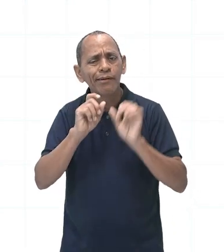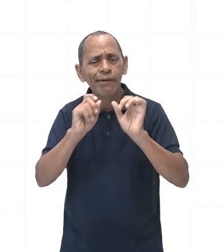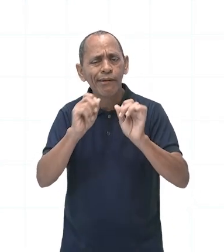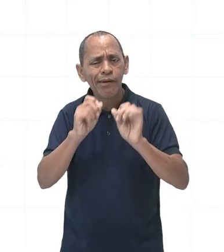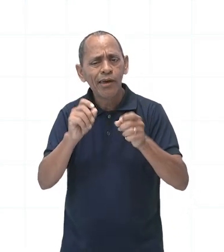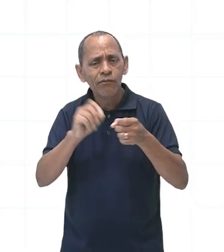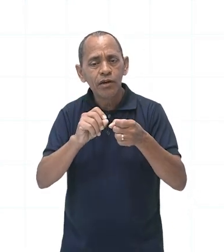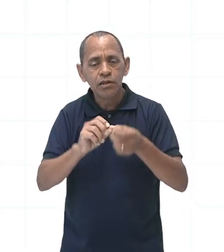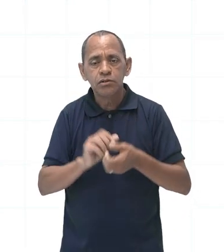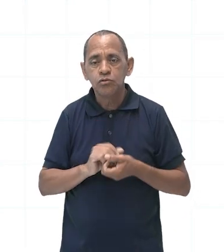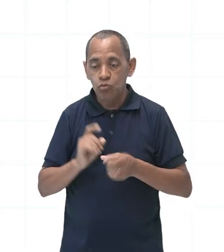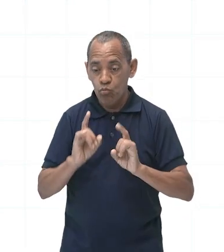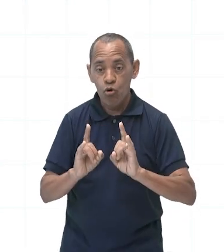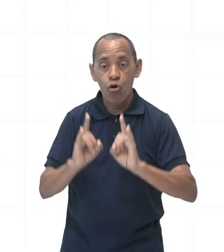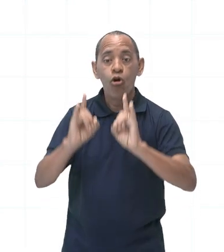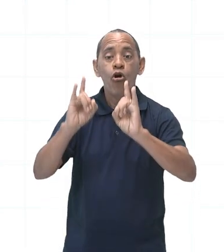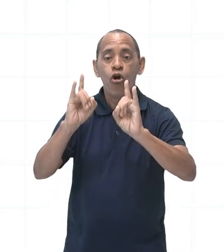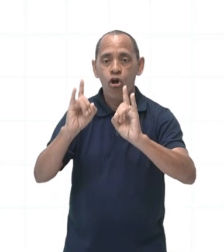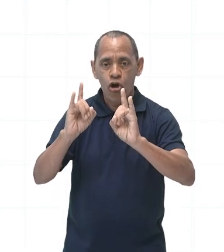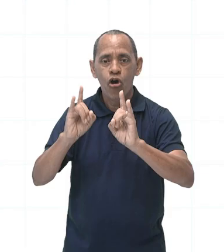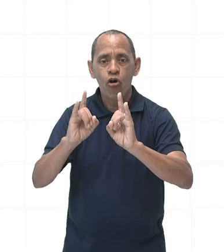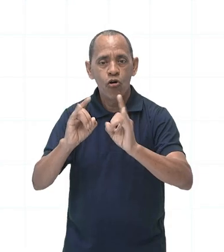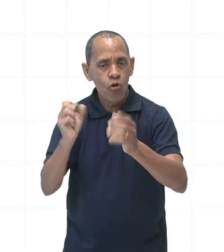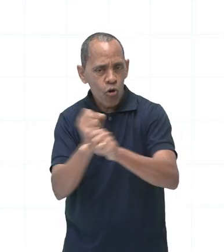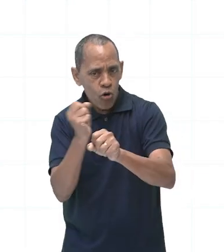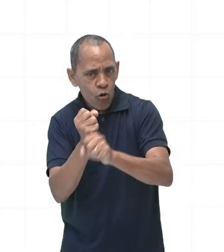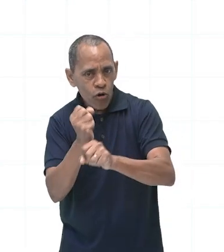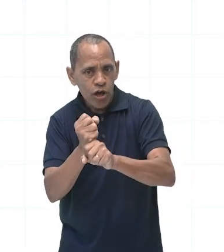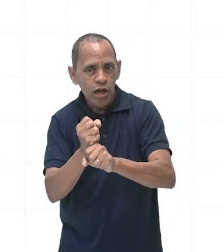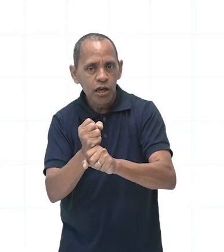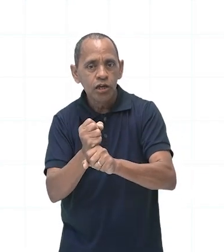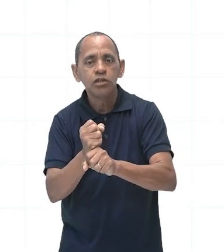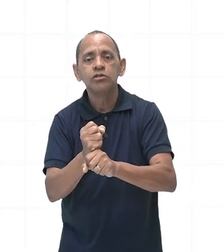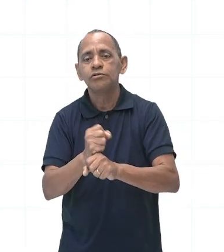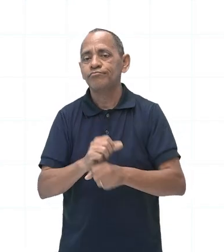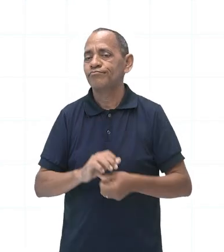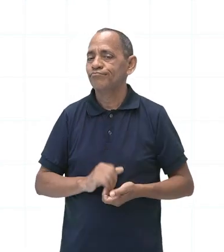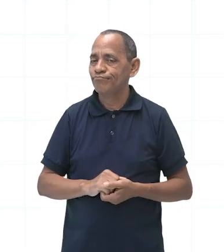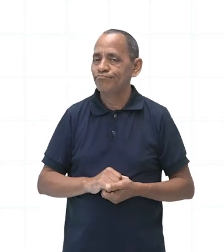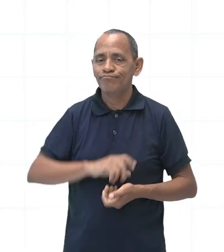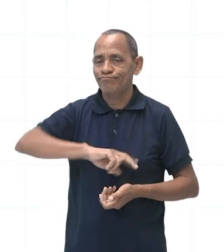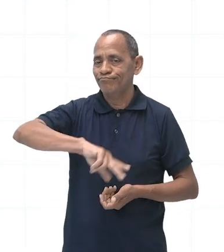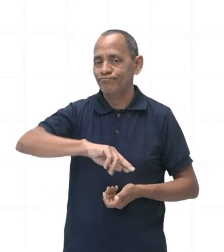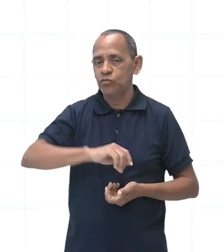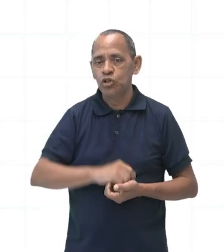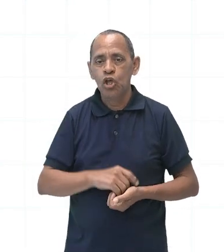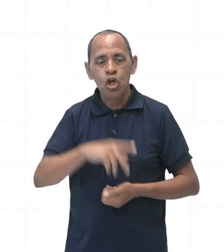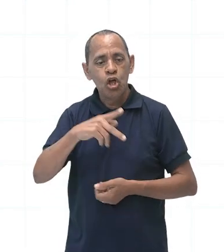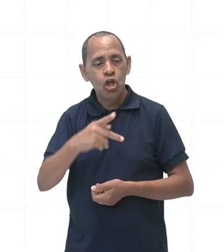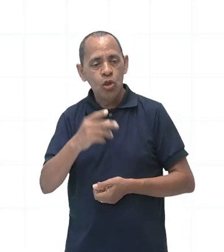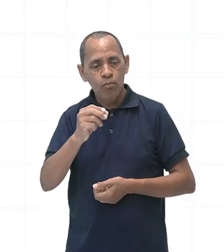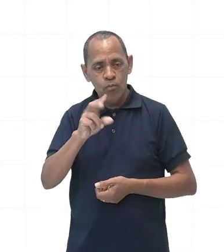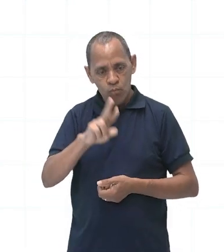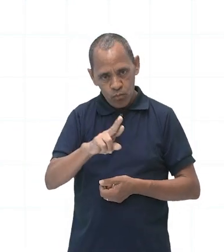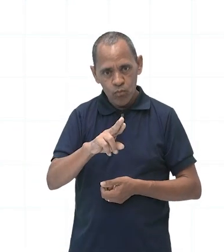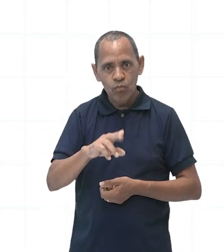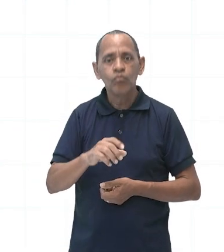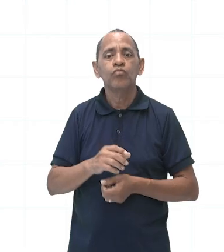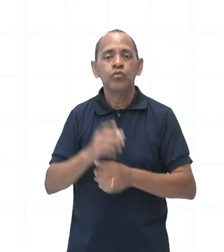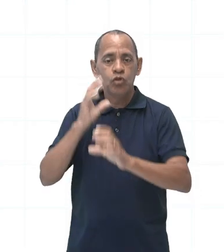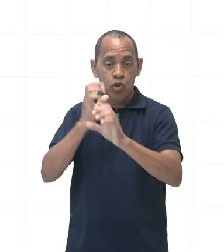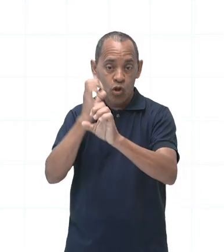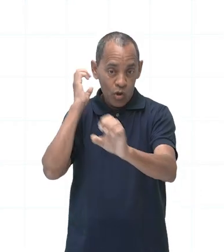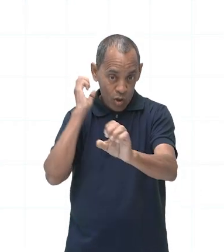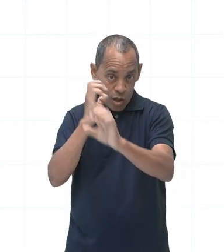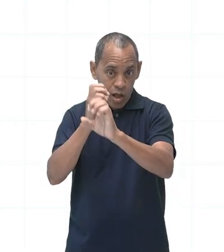fez, né? Você não diz, os edifícios são construídos por engenheiros, por exemplo. Fica subentendido. Então,